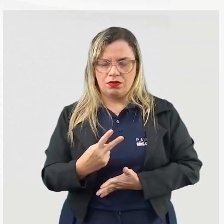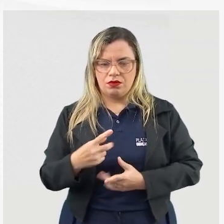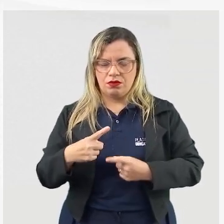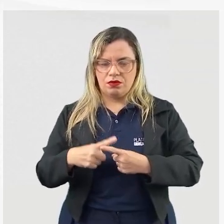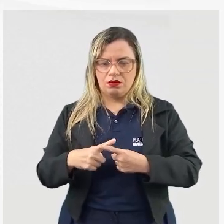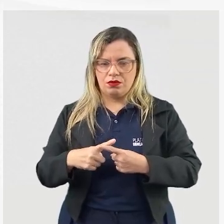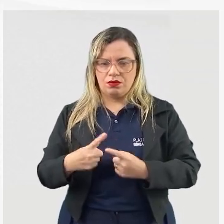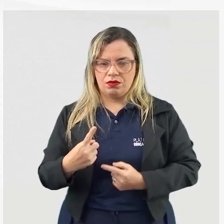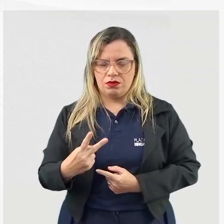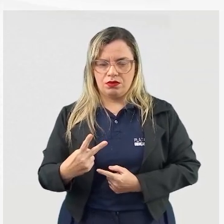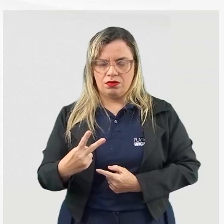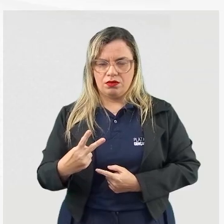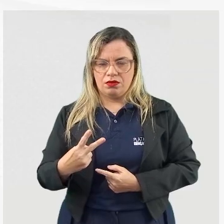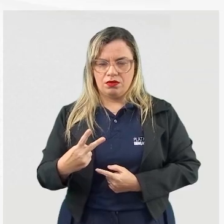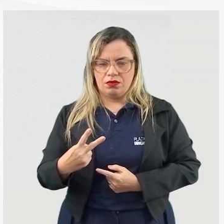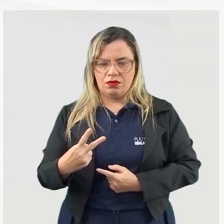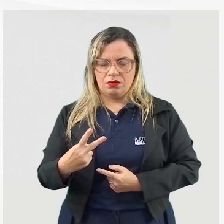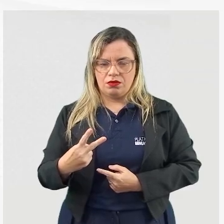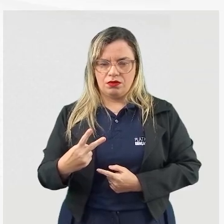vezes 12.